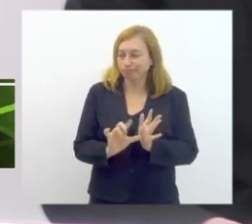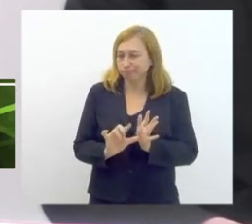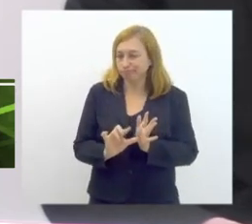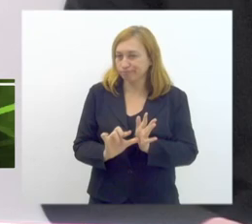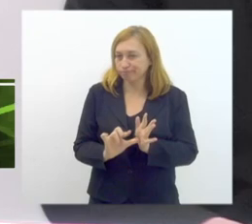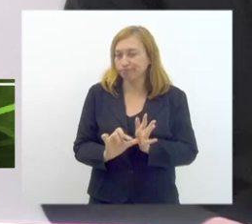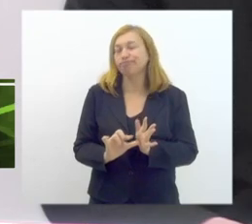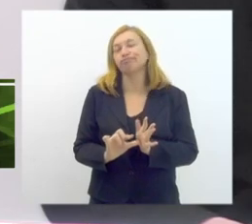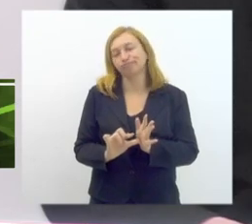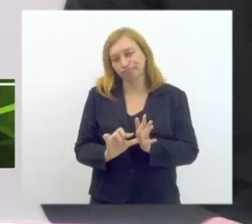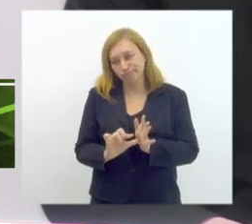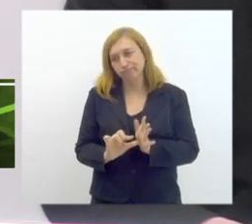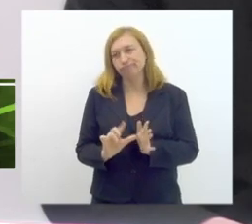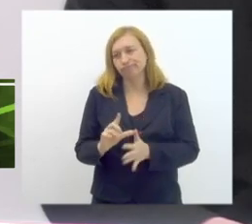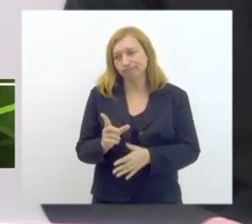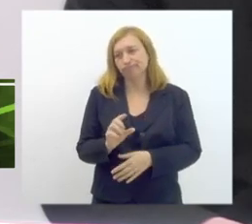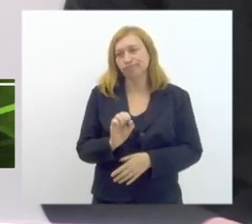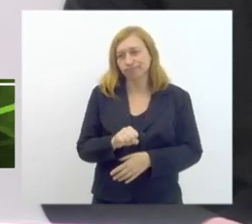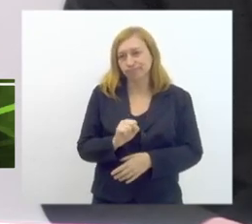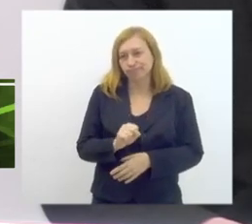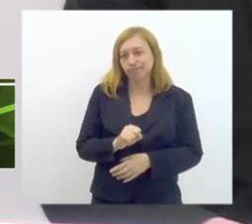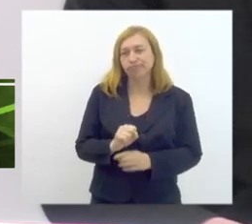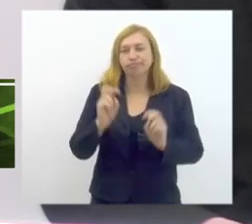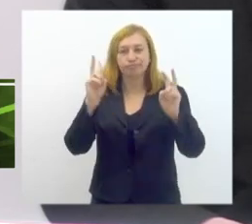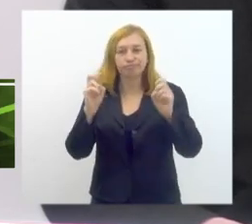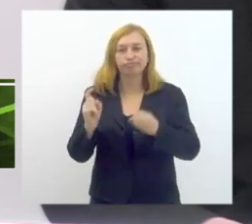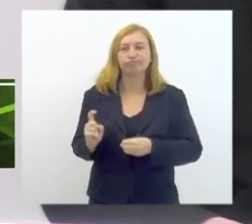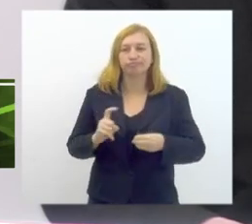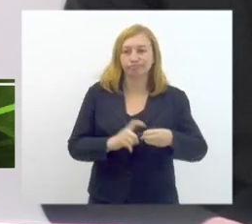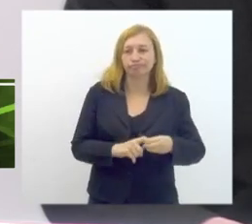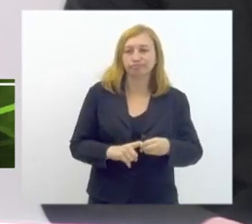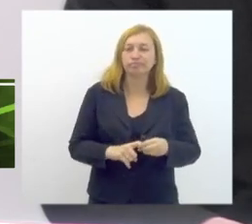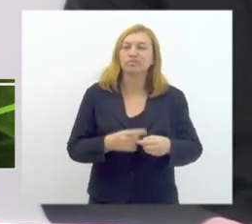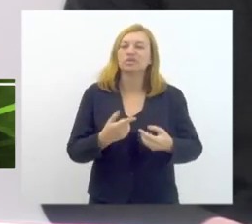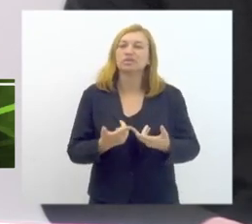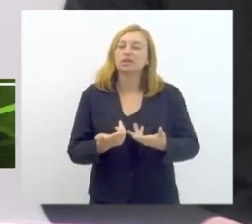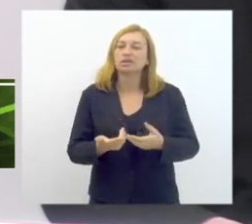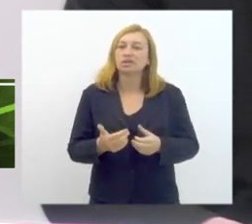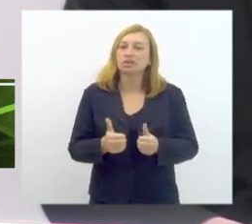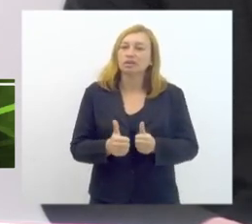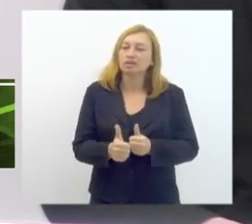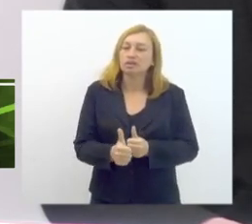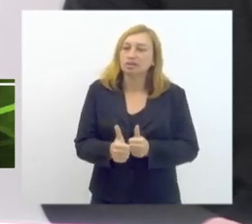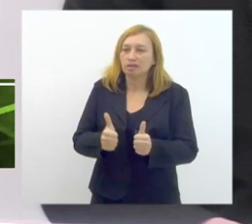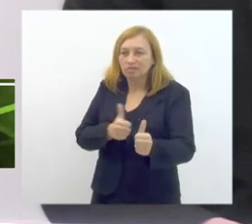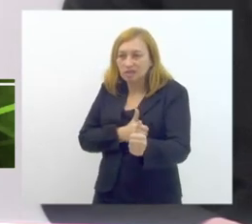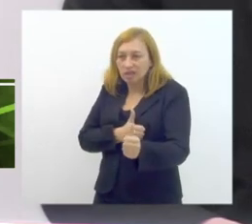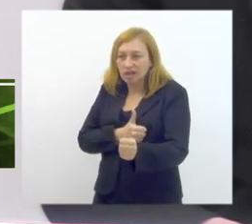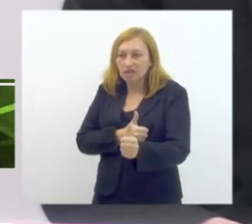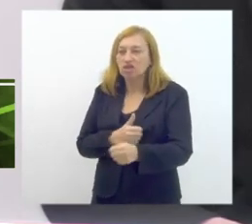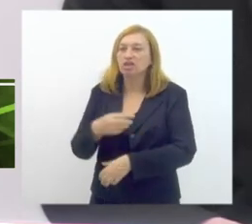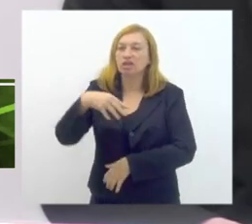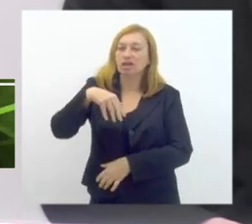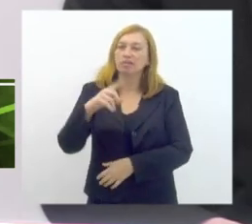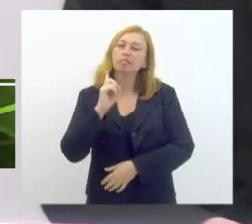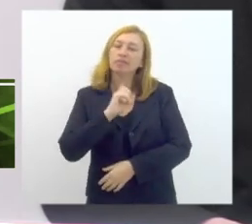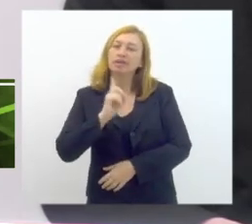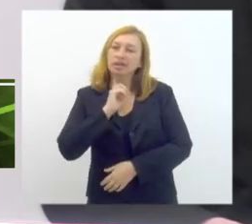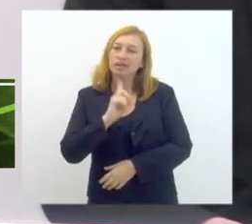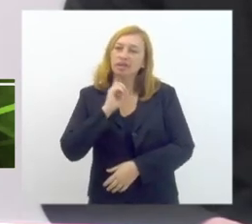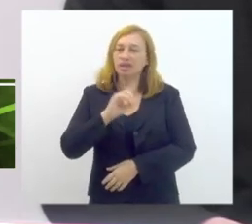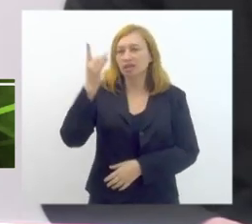estamos embrionários na questão dos consórcios, estamos muito atrás de Minas, Espírito Santo,